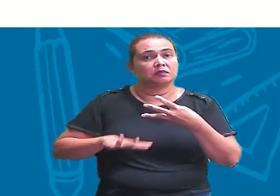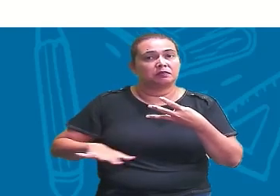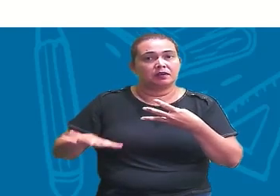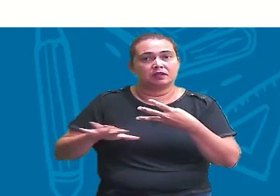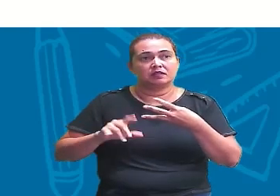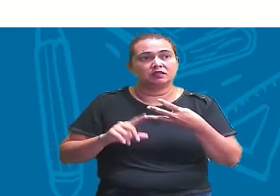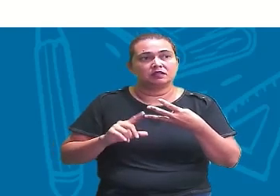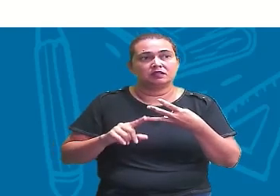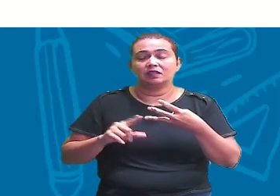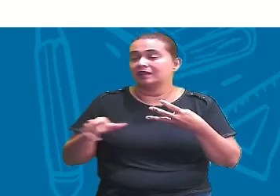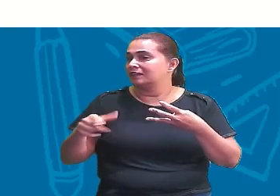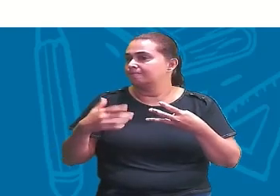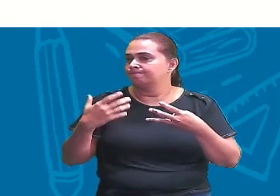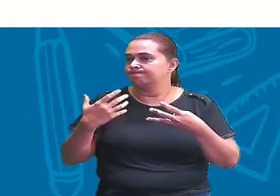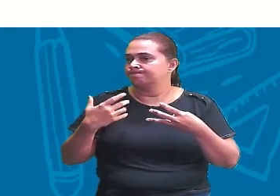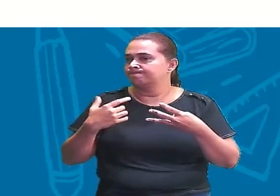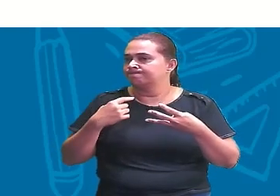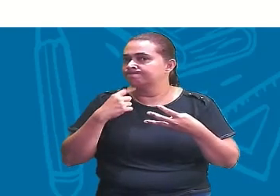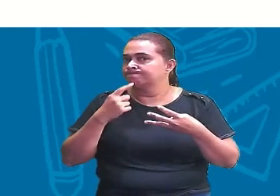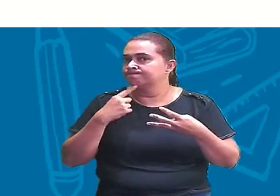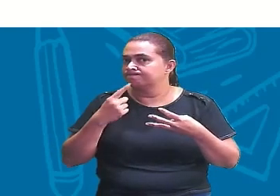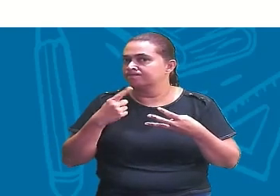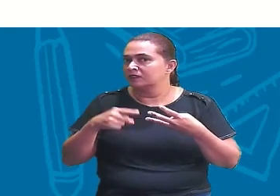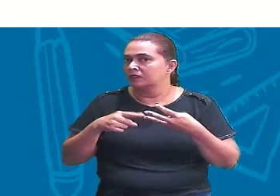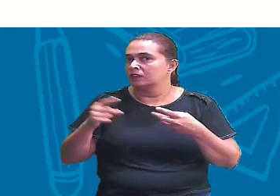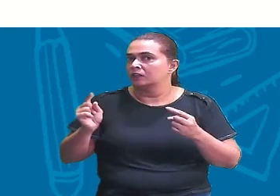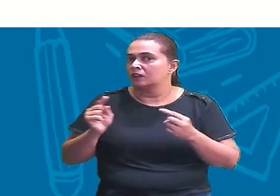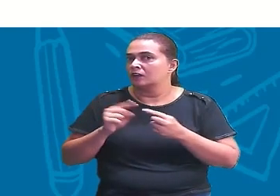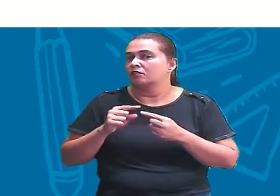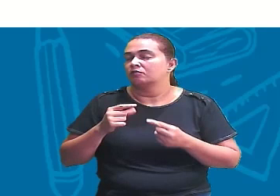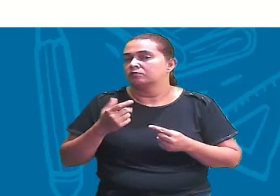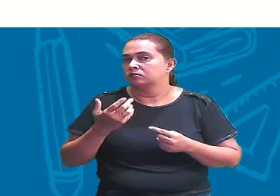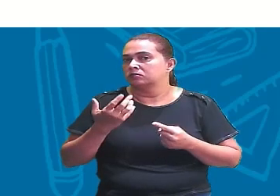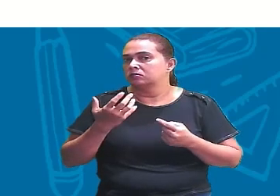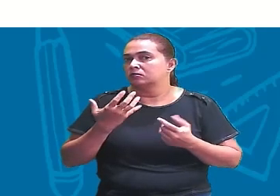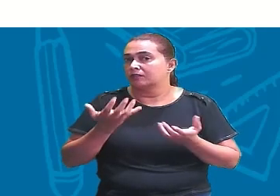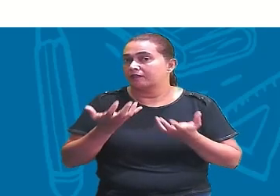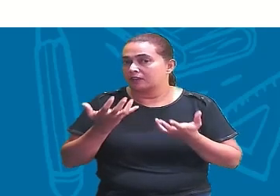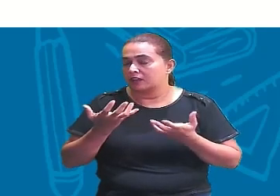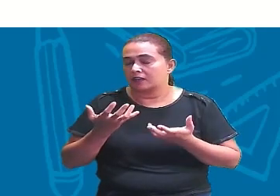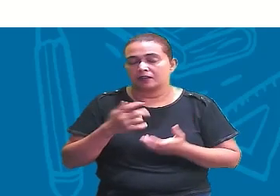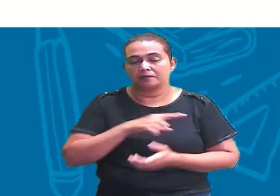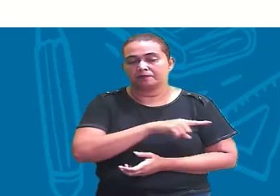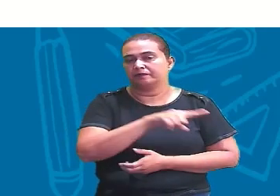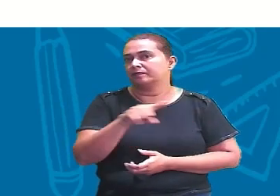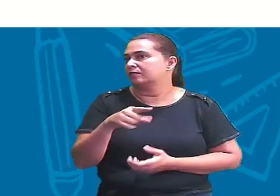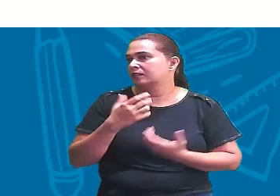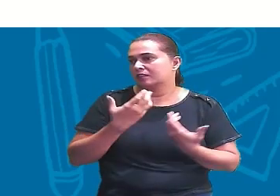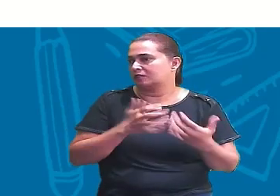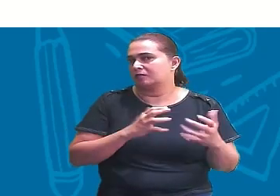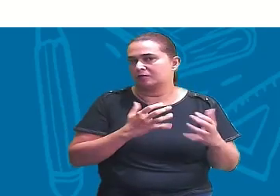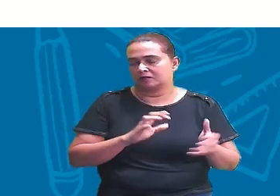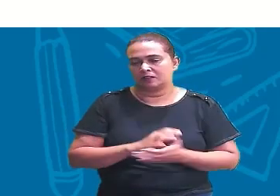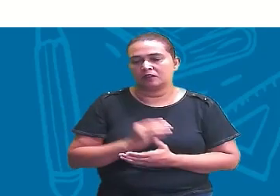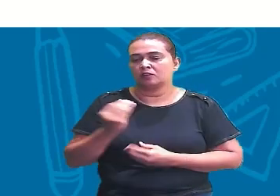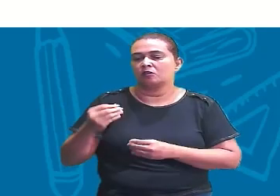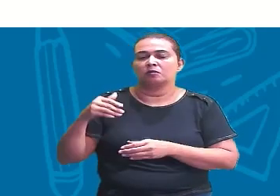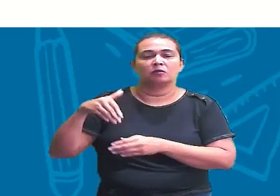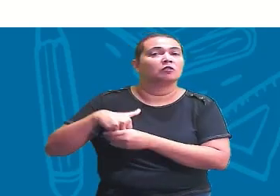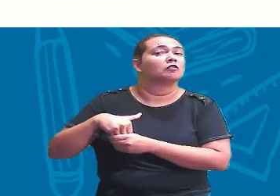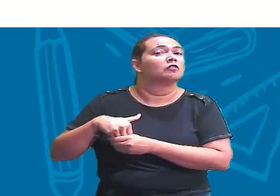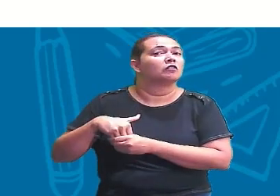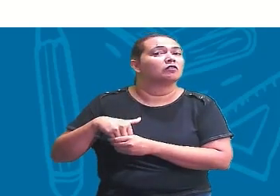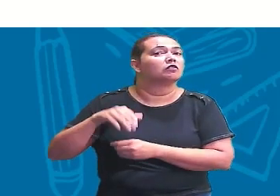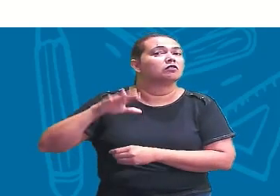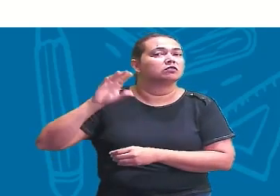poderia conseguir o que queria naquela reunião, por um motivo muito simples. Como é que acontecia a votação